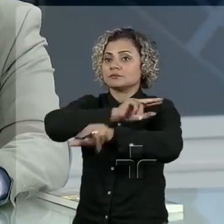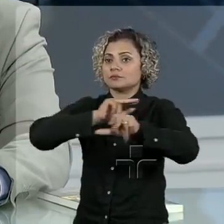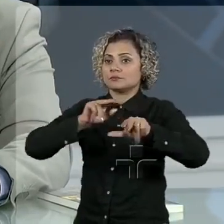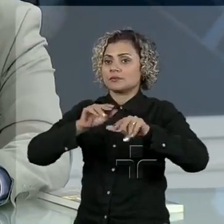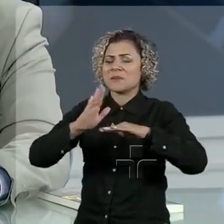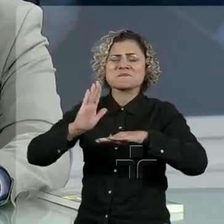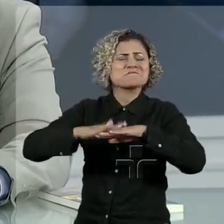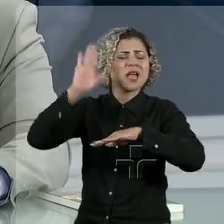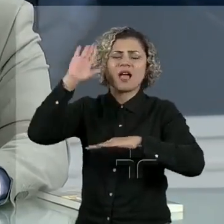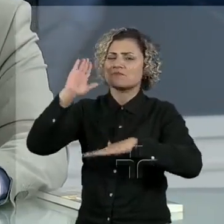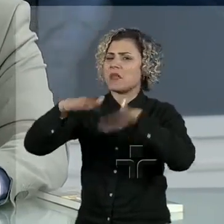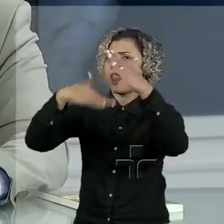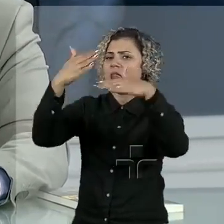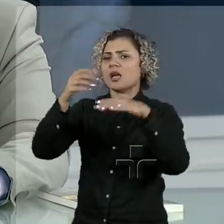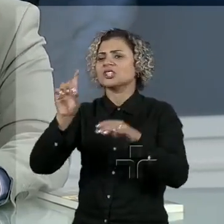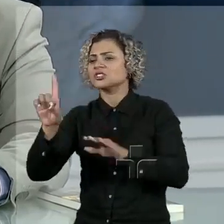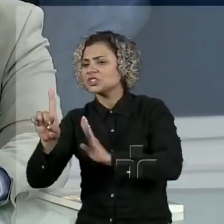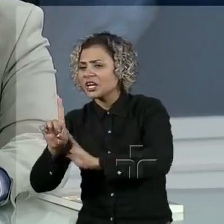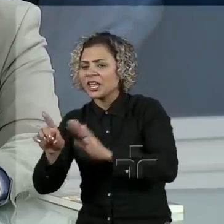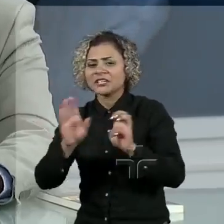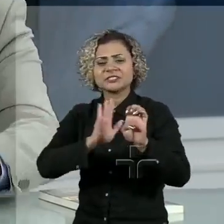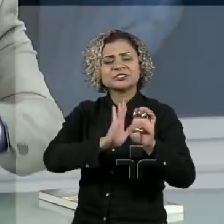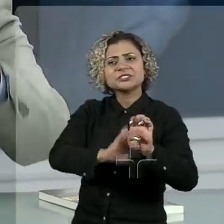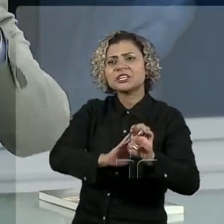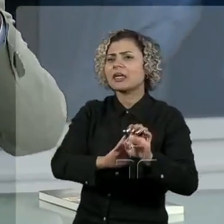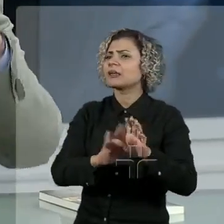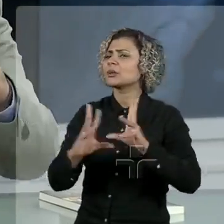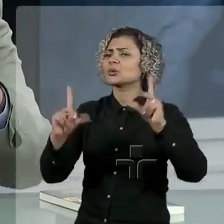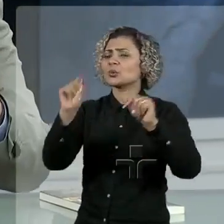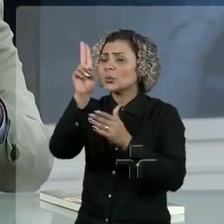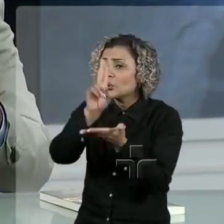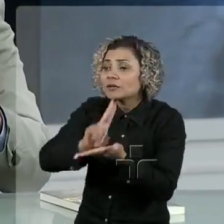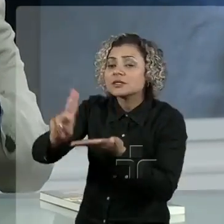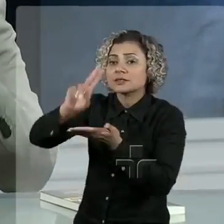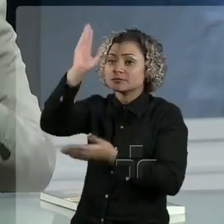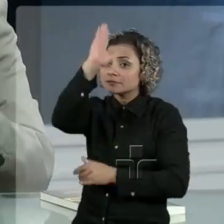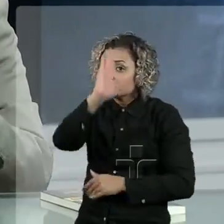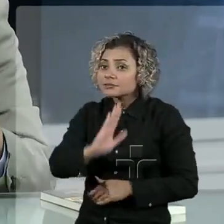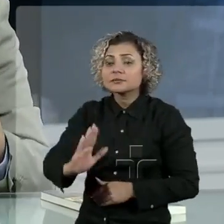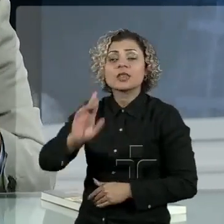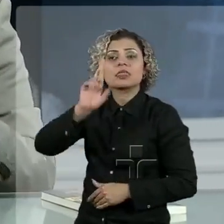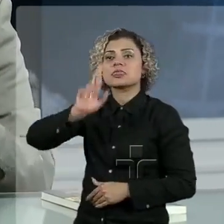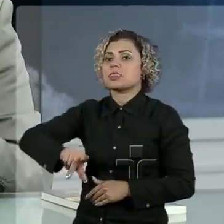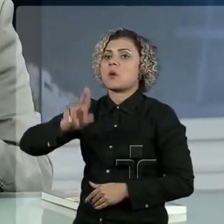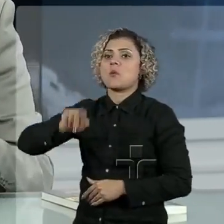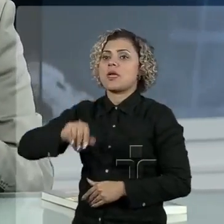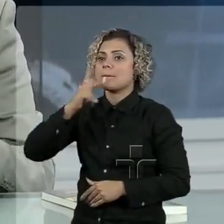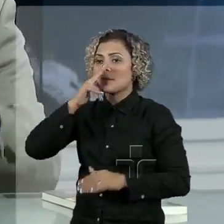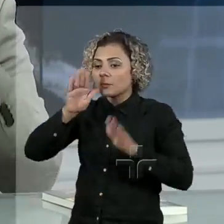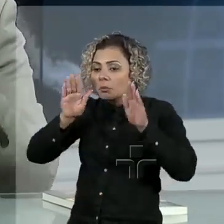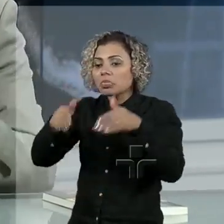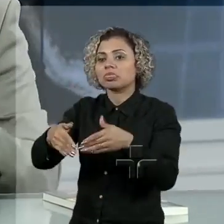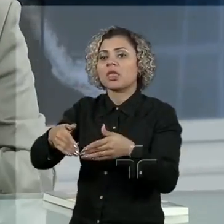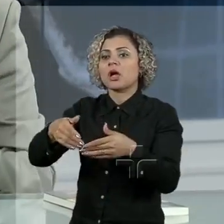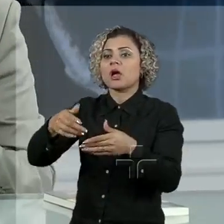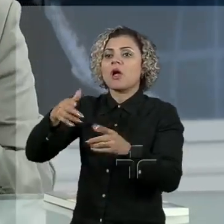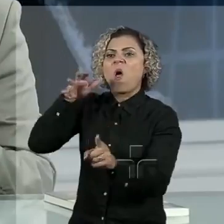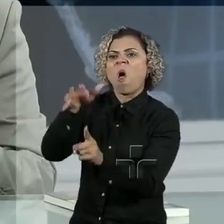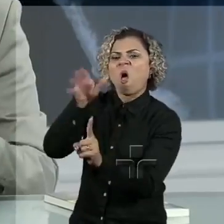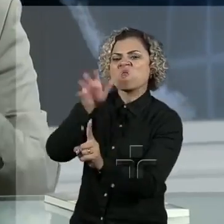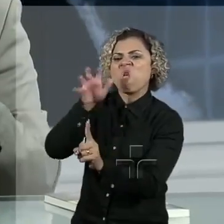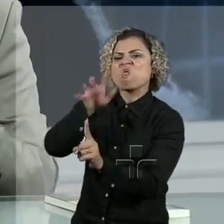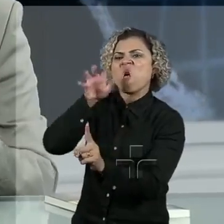muito avançado, o pensamento de direita, o pensamento de esquerda. A universidade brasileira não é o locus da doutrinação que ele